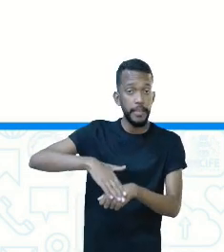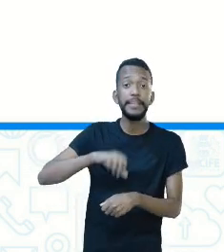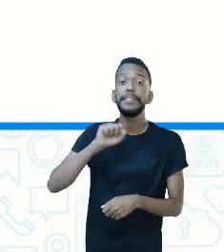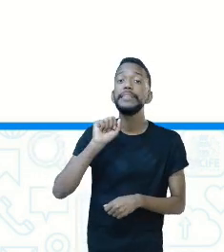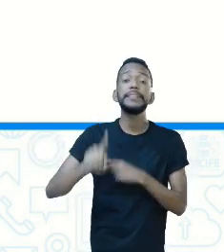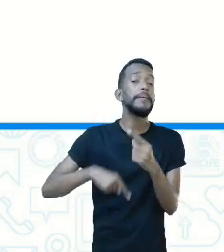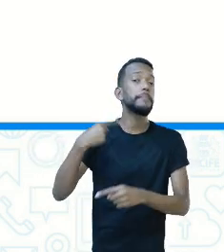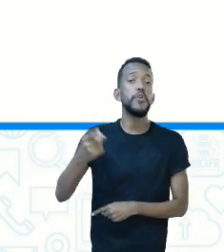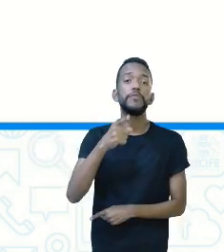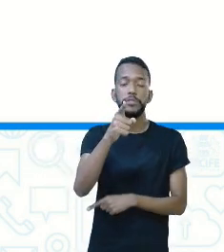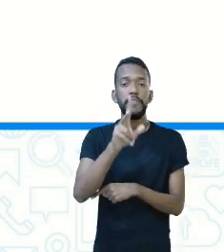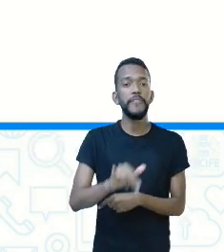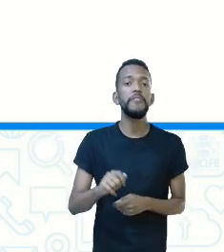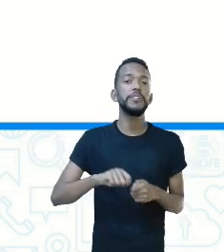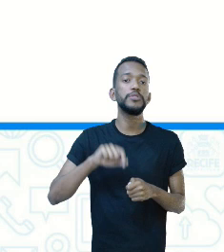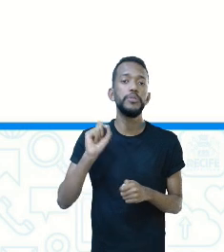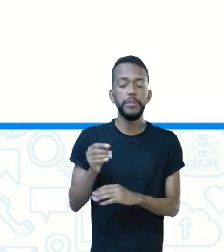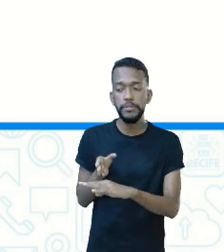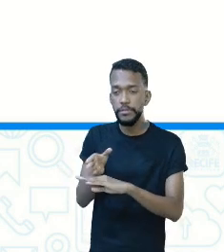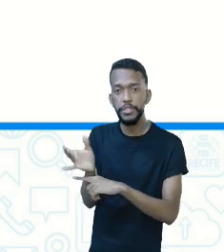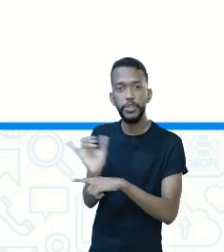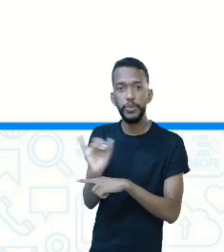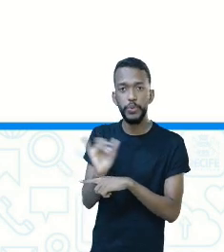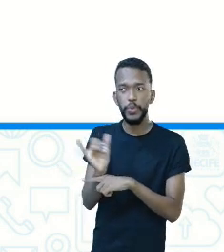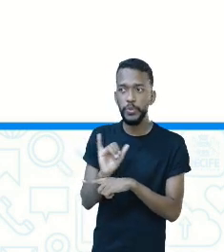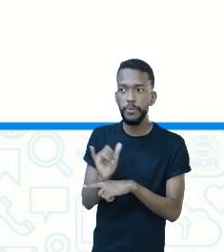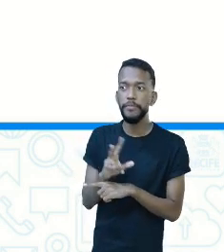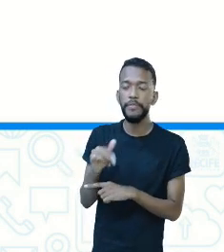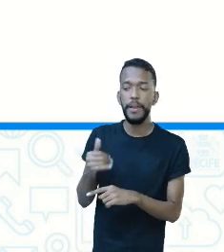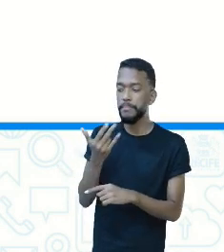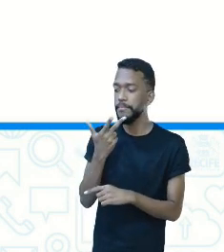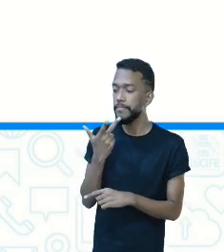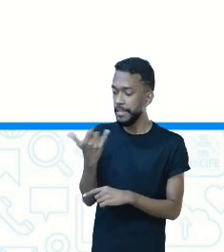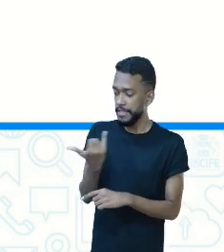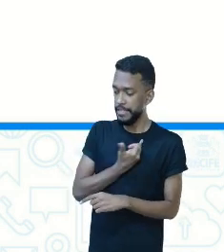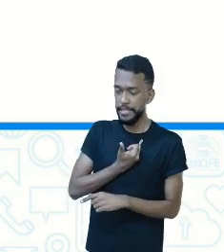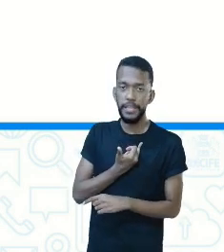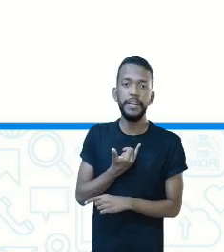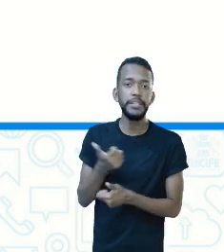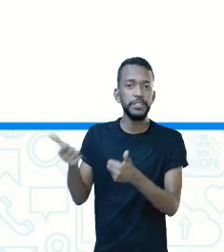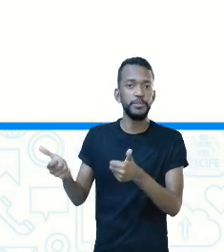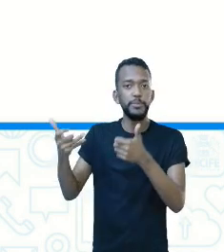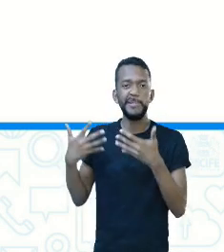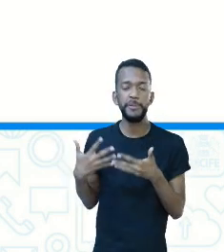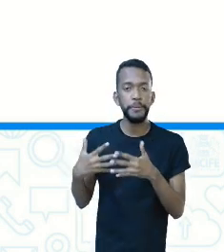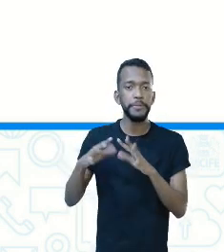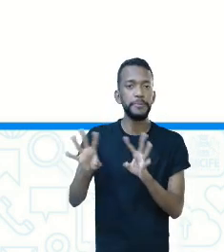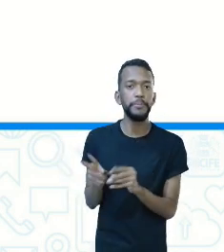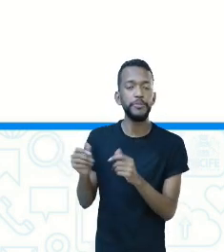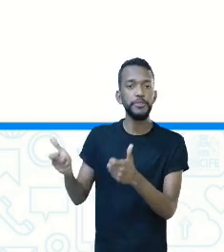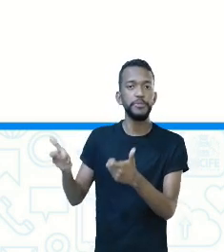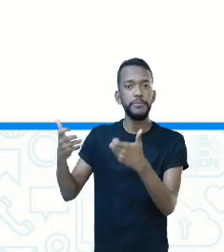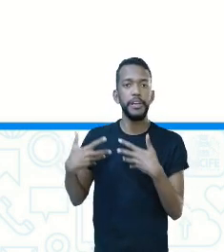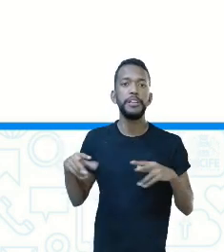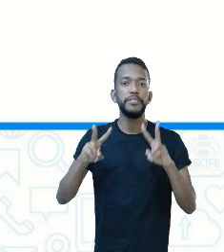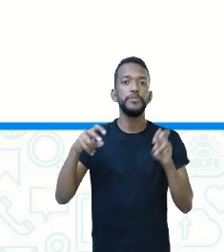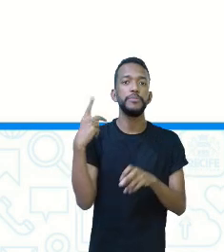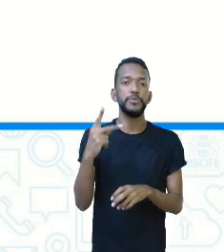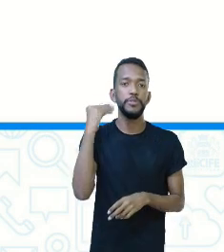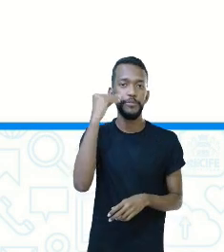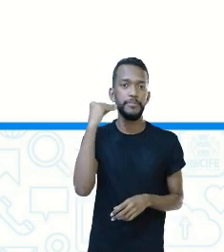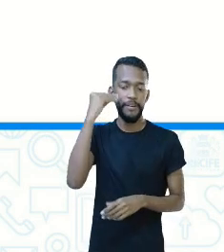Depois disso, você vai lá no canal do YouTube e vai me dizer, vai me falar um pouco sobre a sua